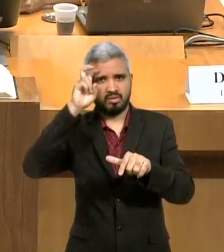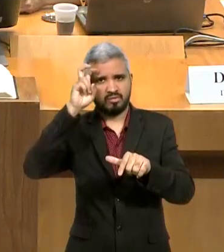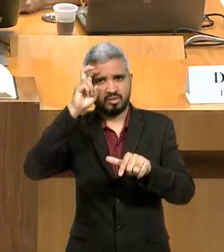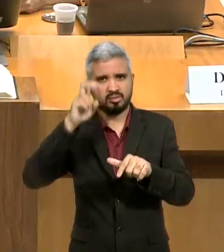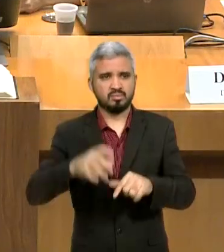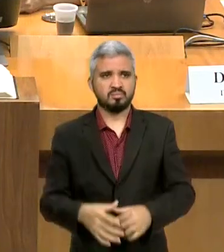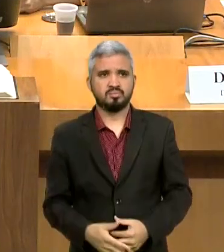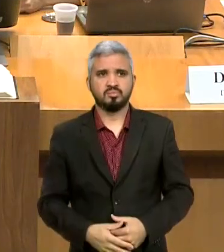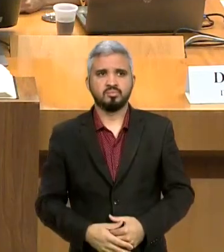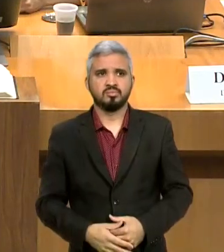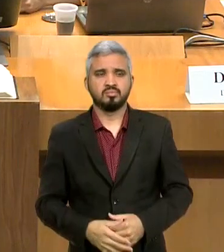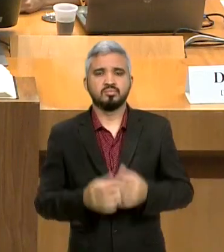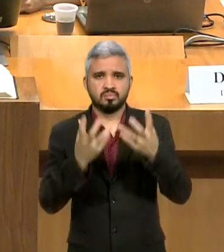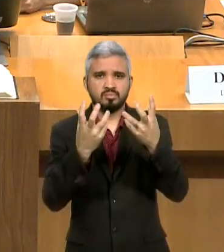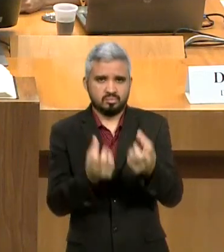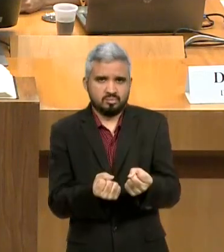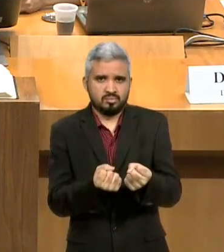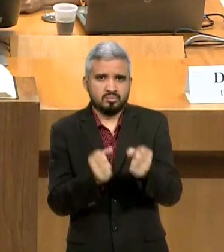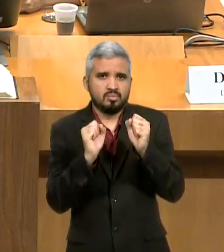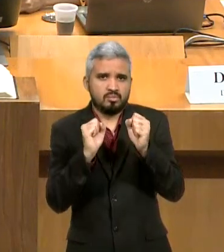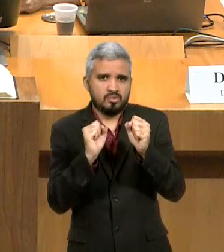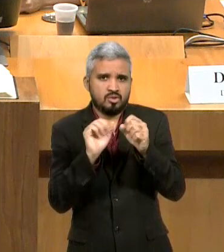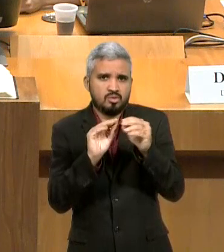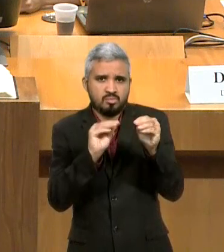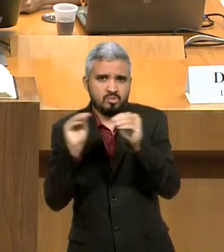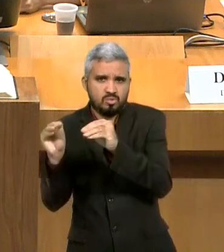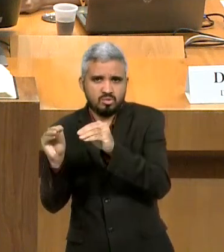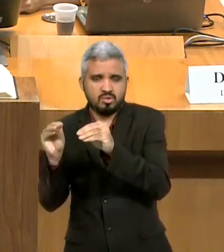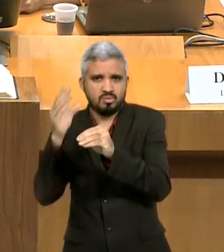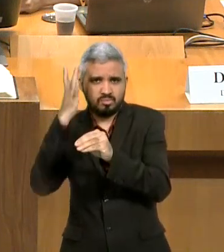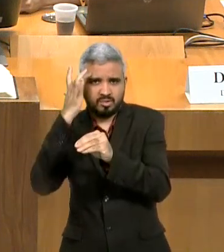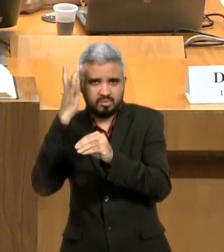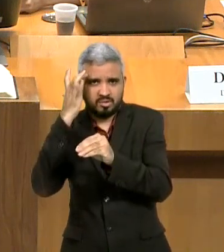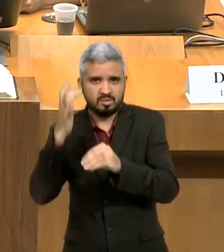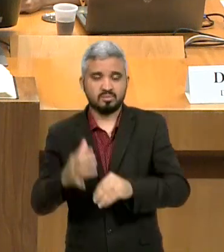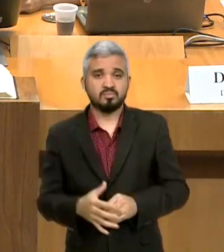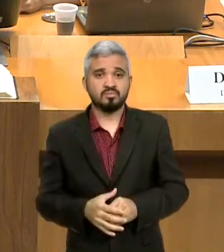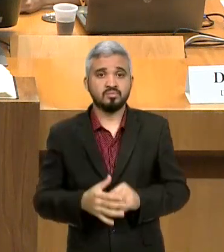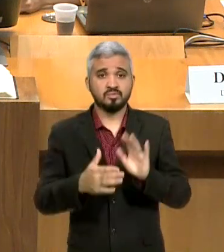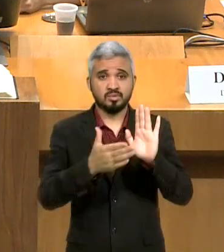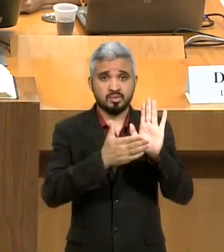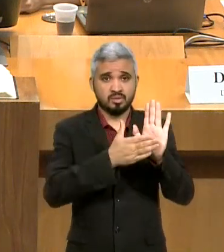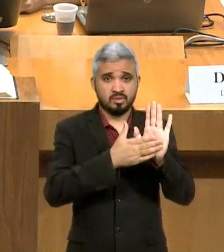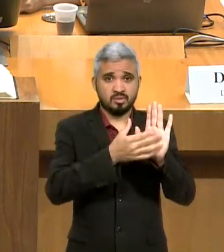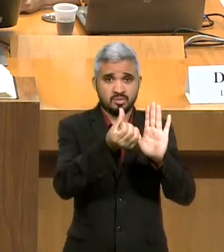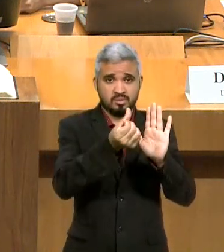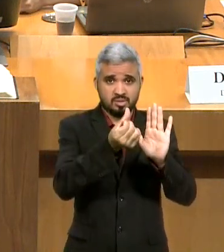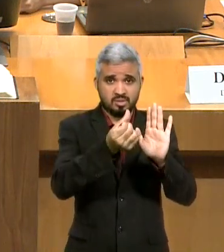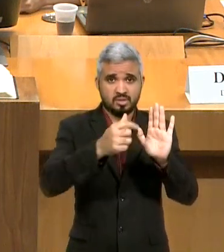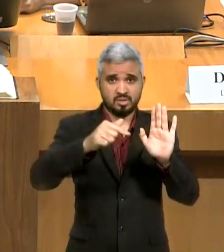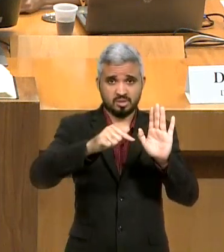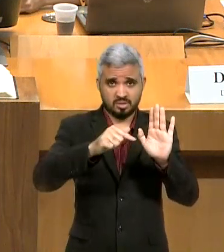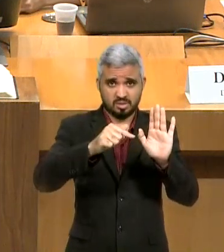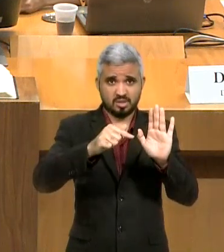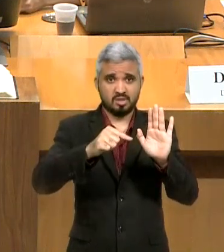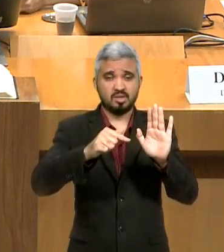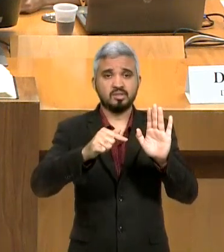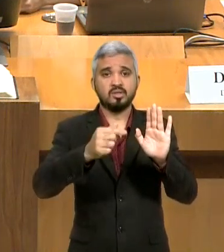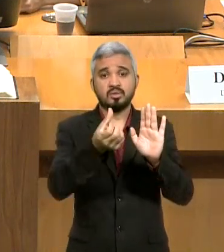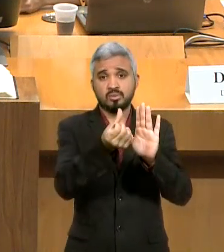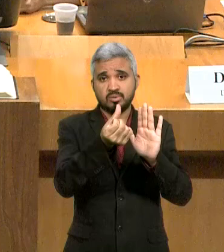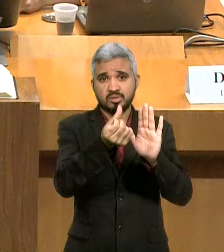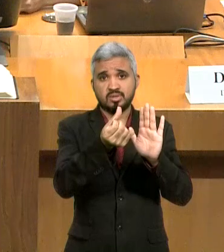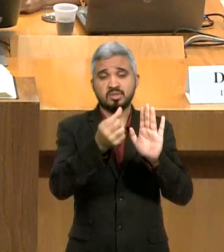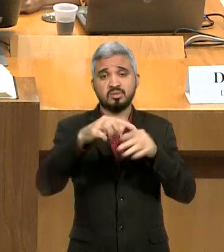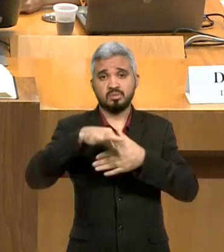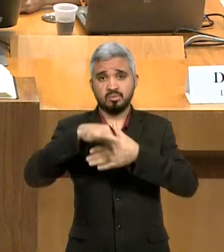Catado, eu transfiro para a próxima sessão tanto o item 6 quanto o 7. O 6 a pedido do líder do governo e